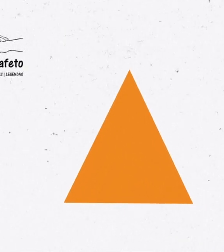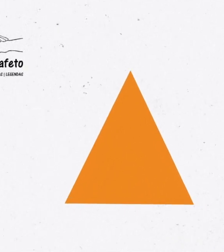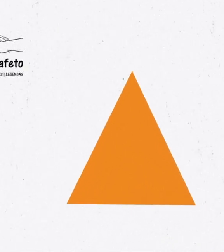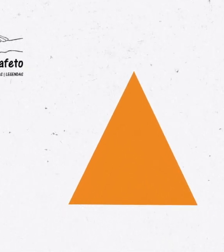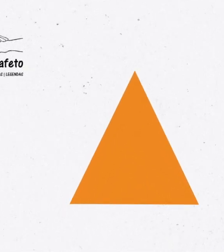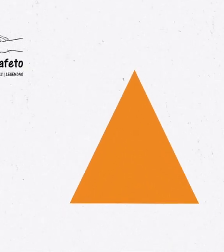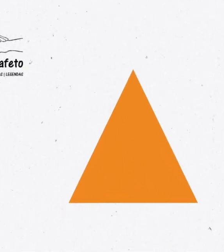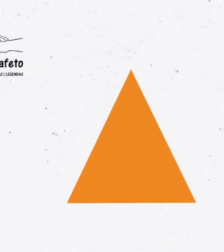Tchau.